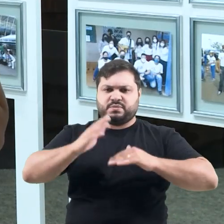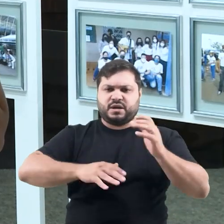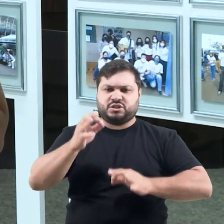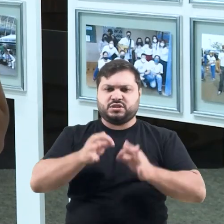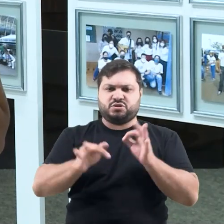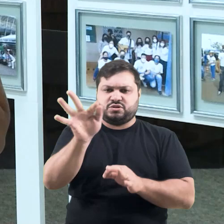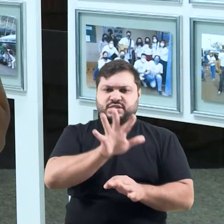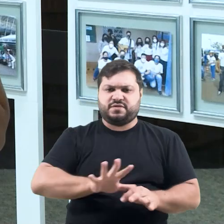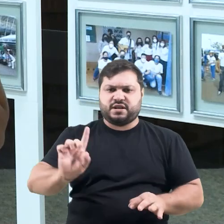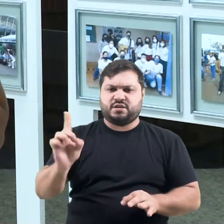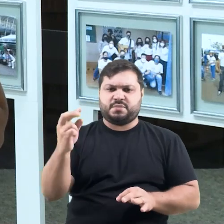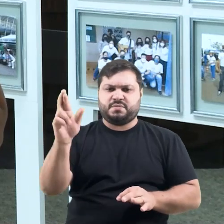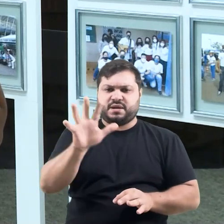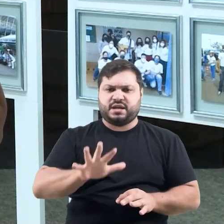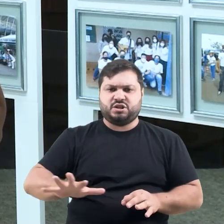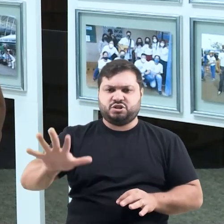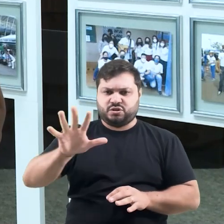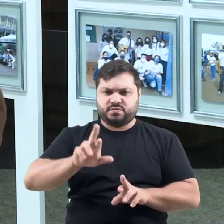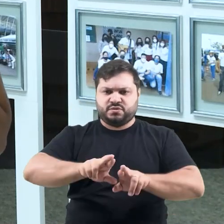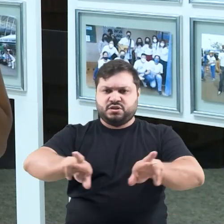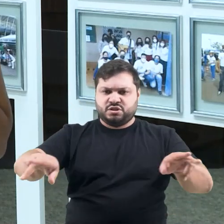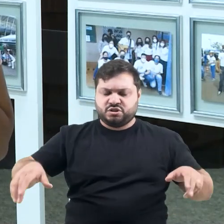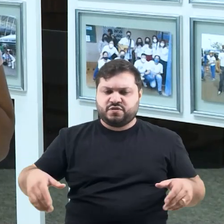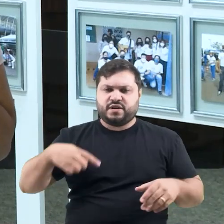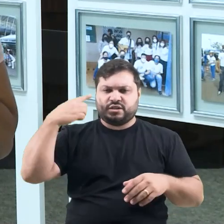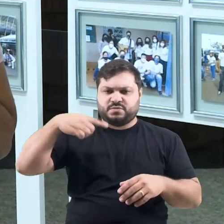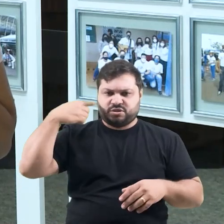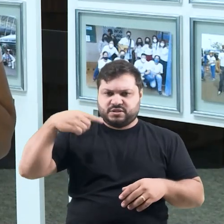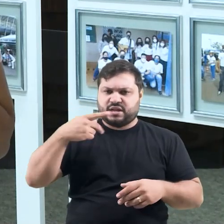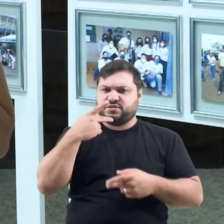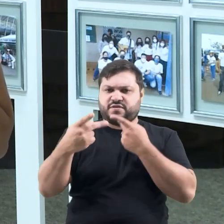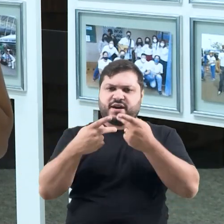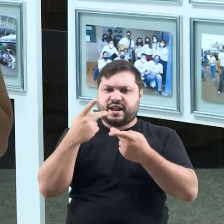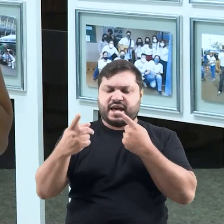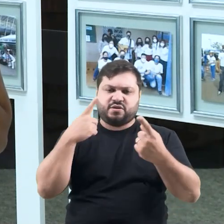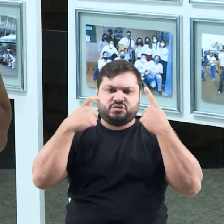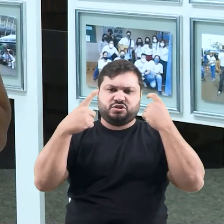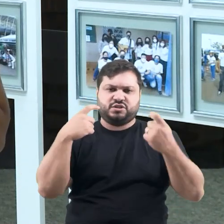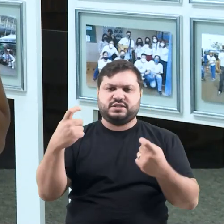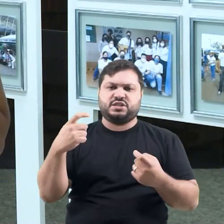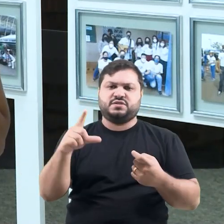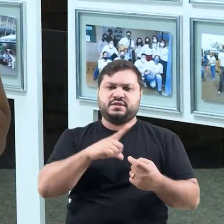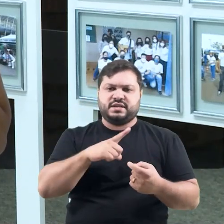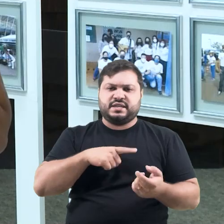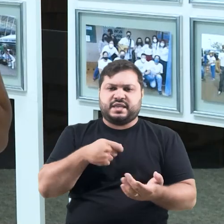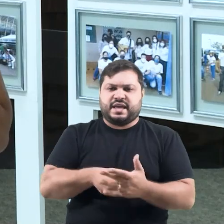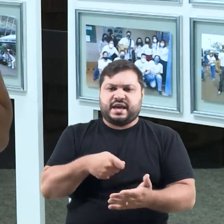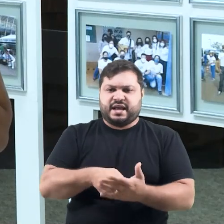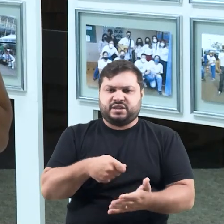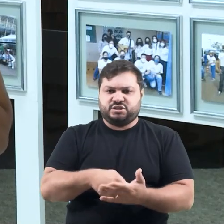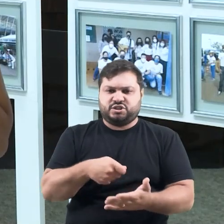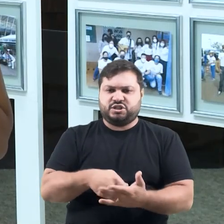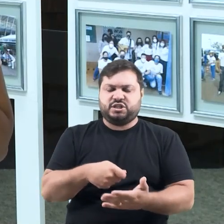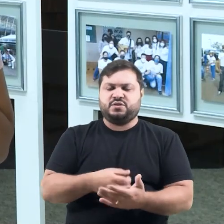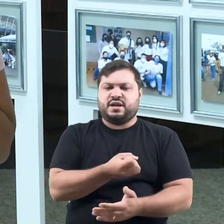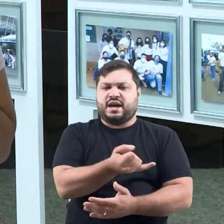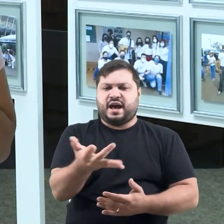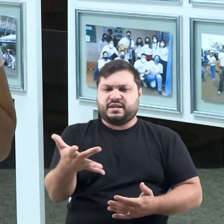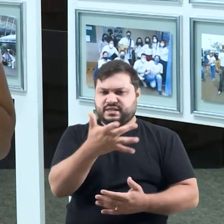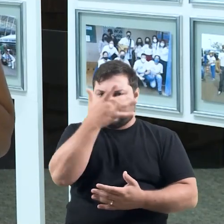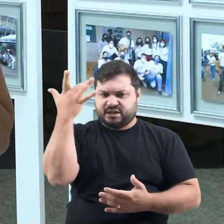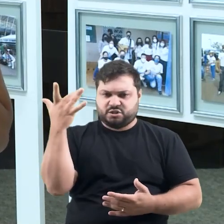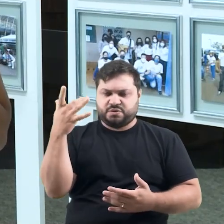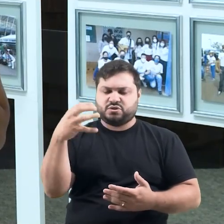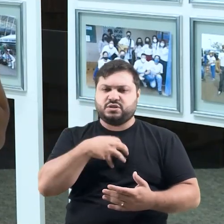da Justiça Federal da Primeira Região. Diversos magistrados falaram de iniciativas que têm garantido a centenas de